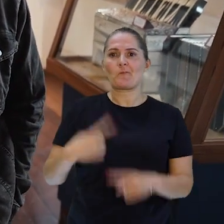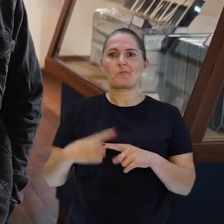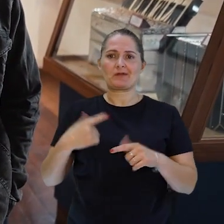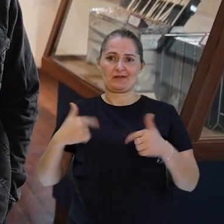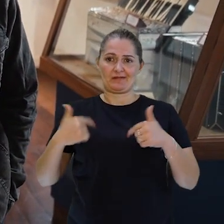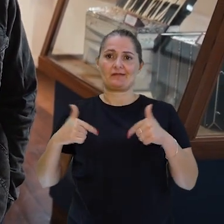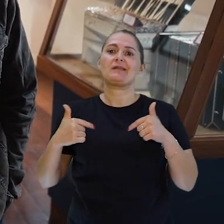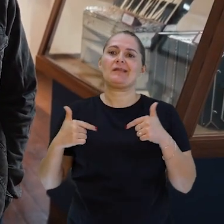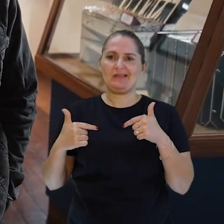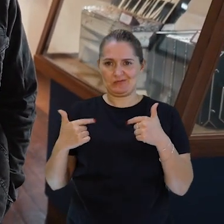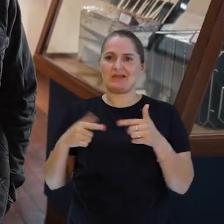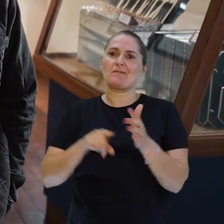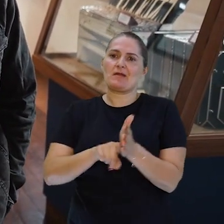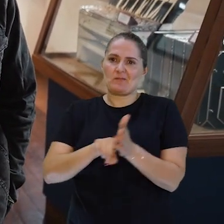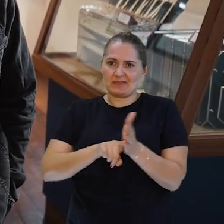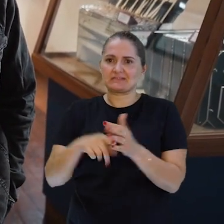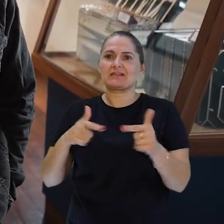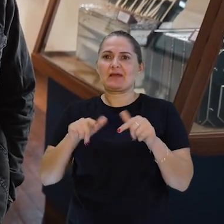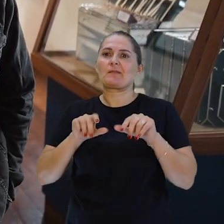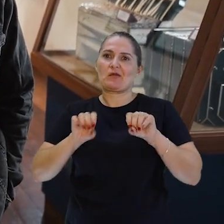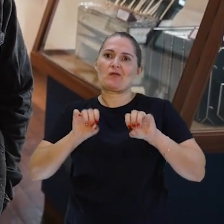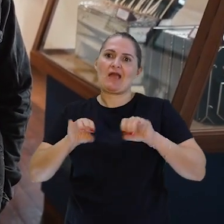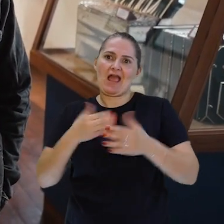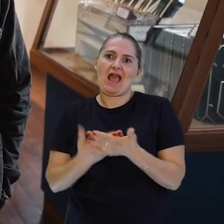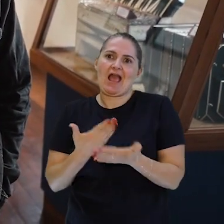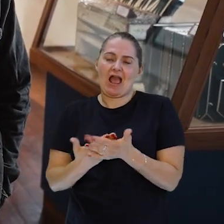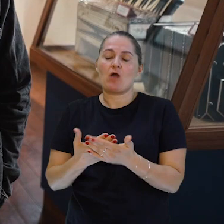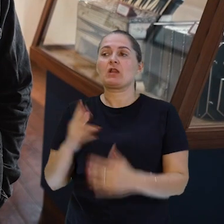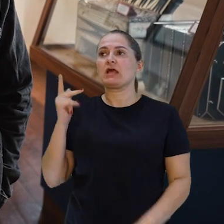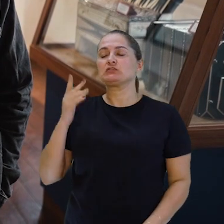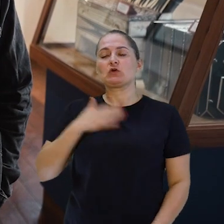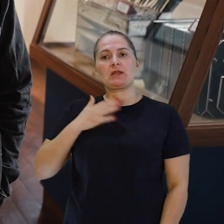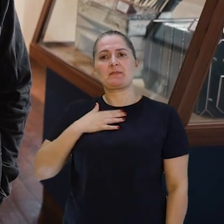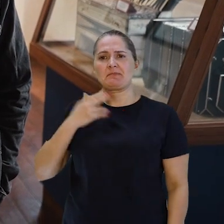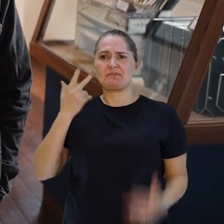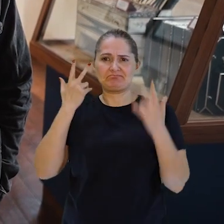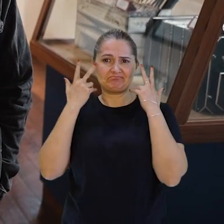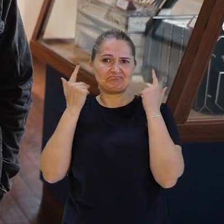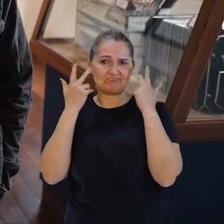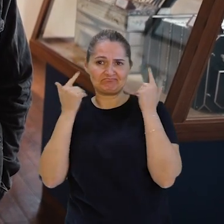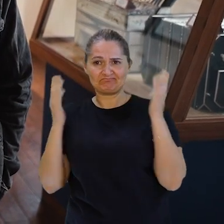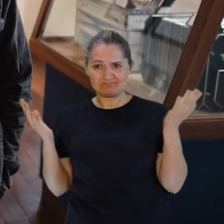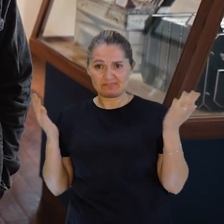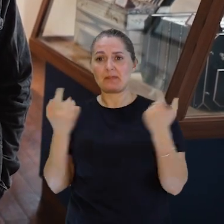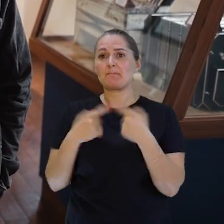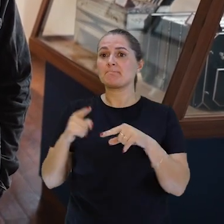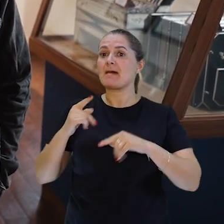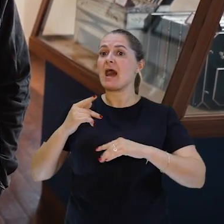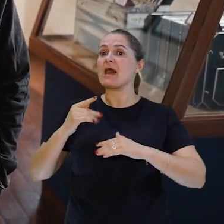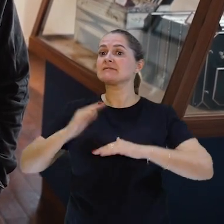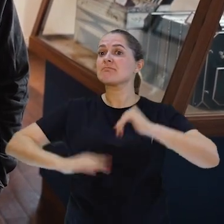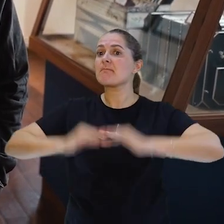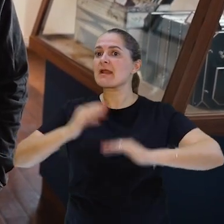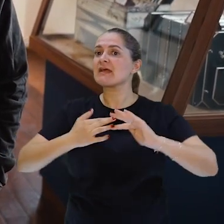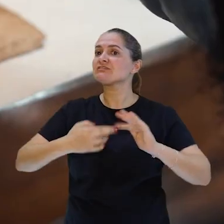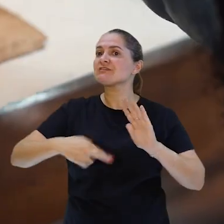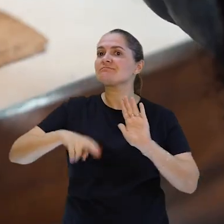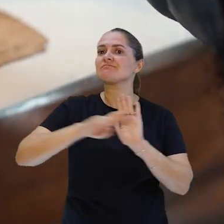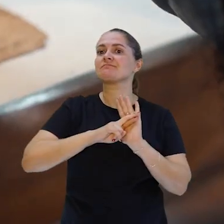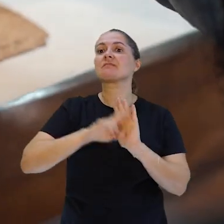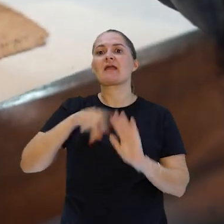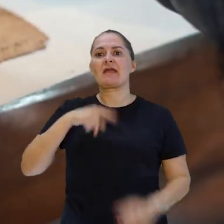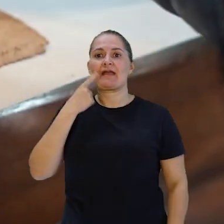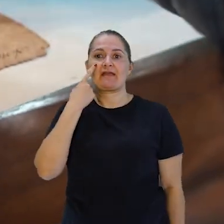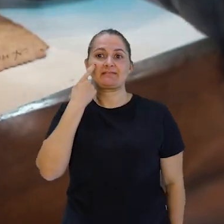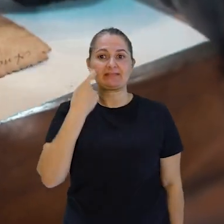já trabalho com pesquisa, já trabalho dando aula, né? A história para mim já é algo comum, mas a prática da restauração ela é algo